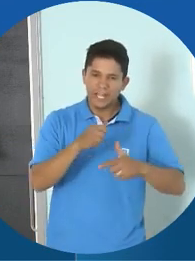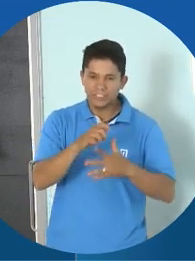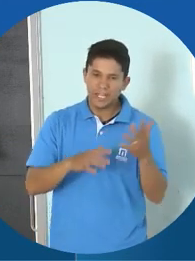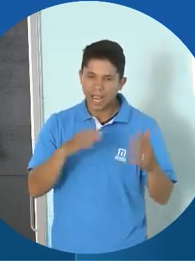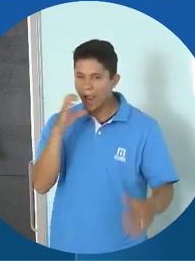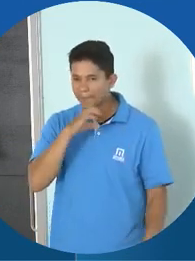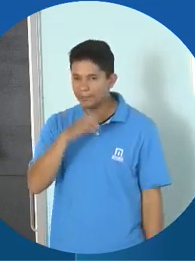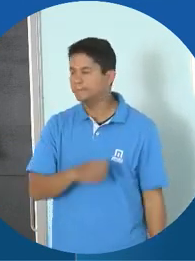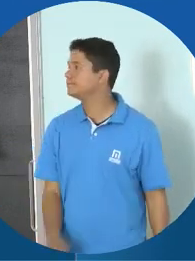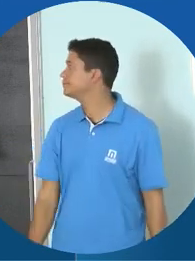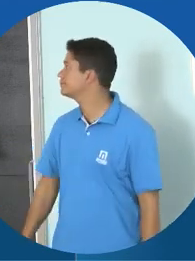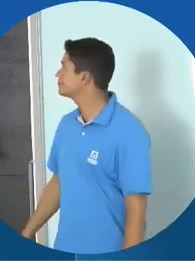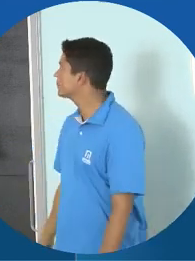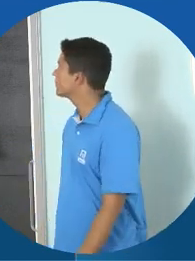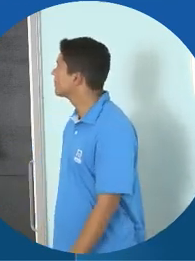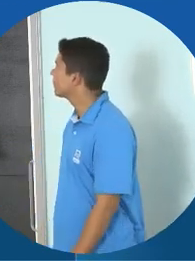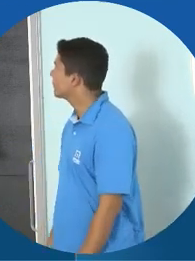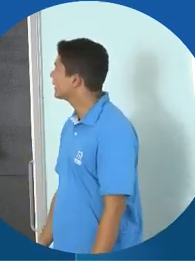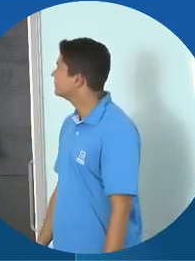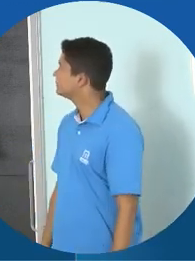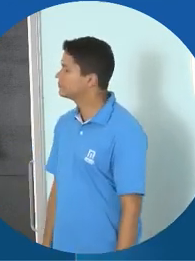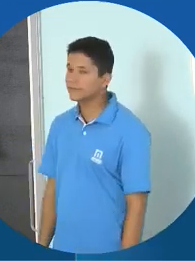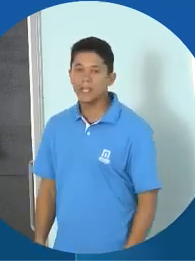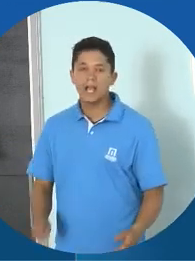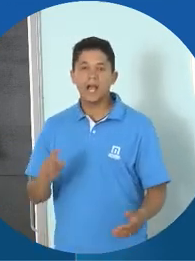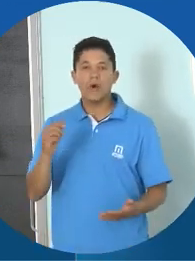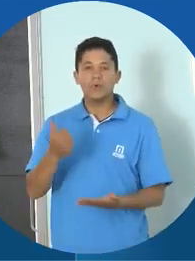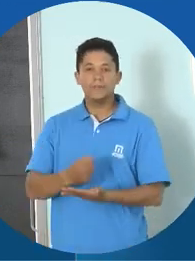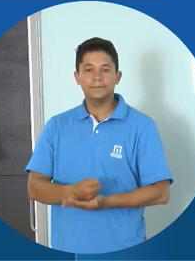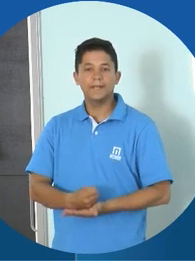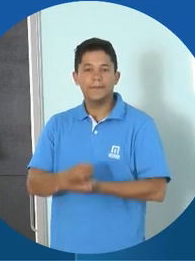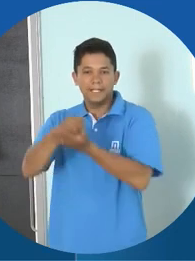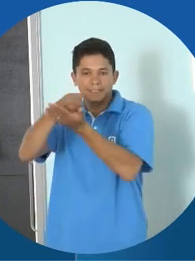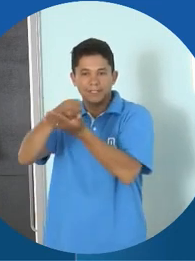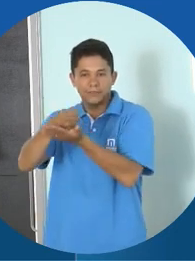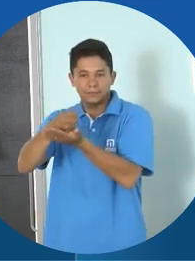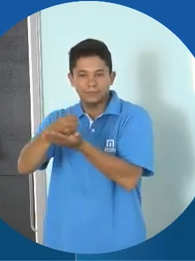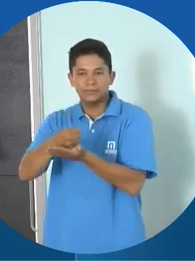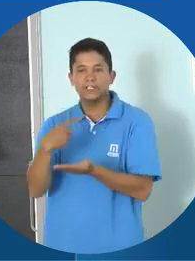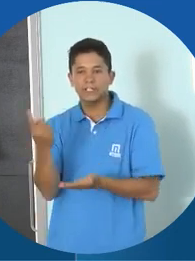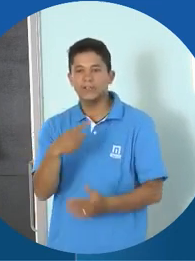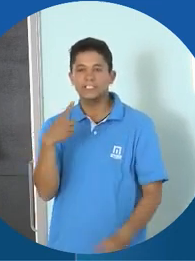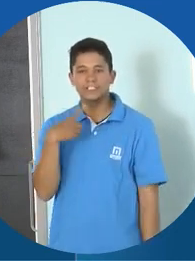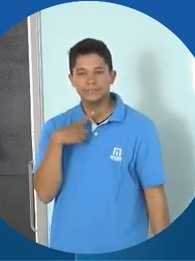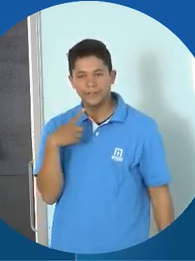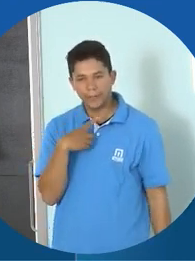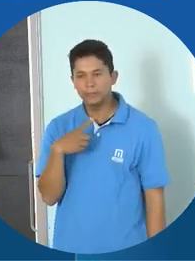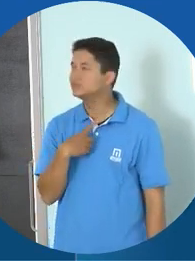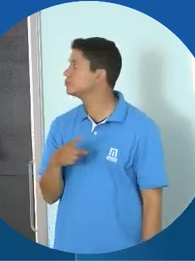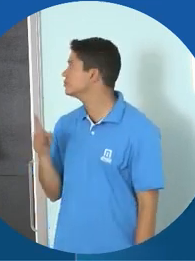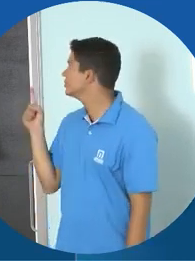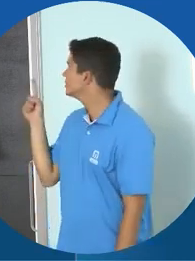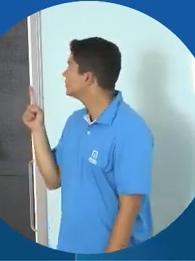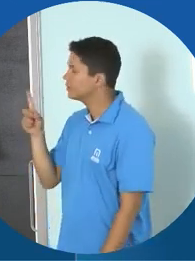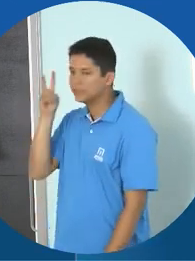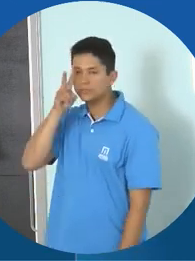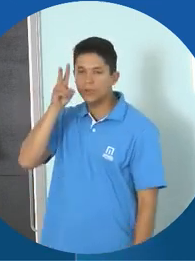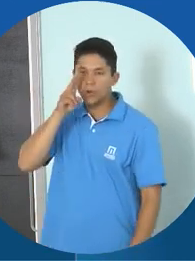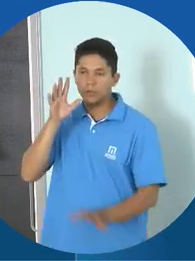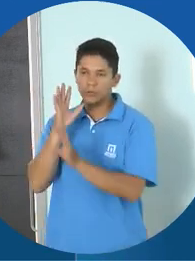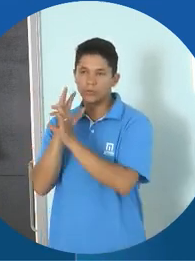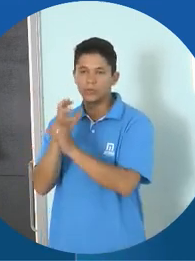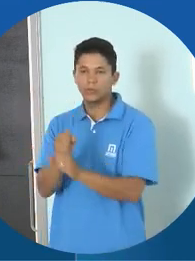vivemos. Então, aqui, algumas premiações que nós já tivemos ao longo desse histórico aí que o